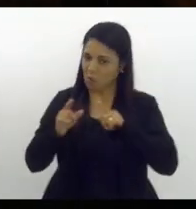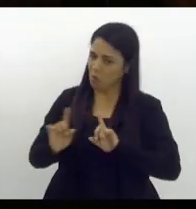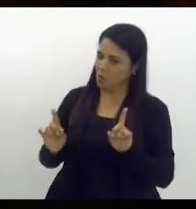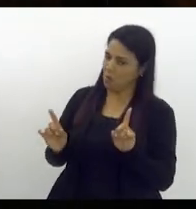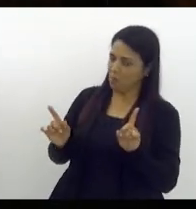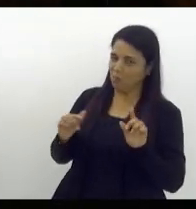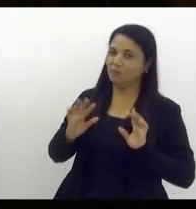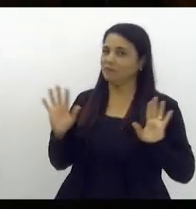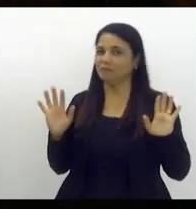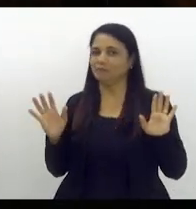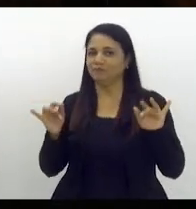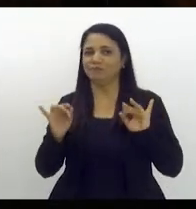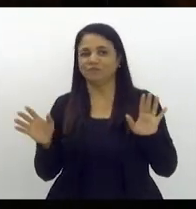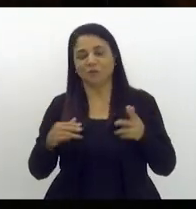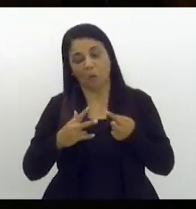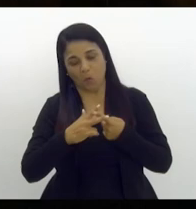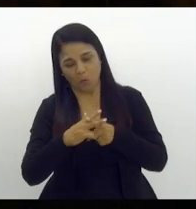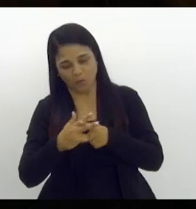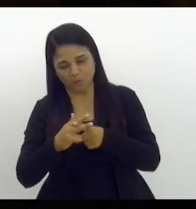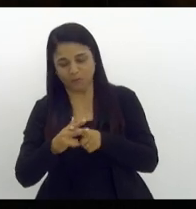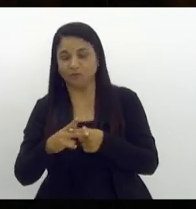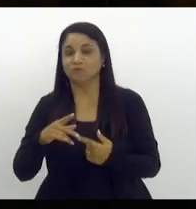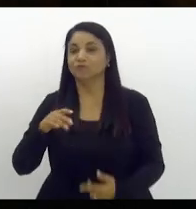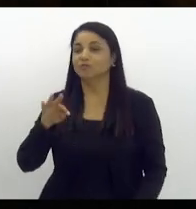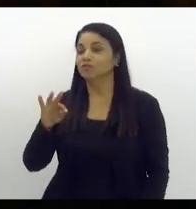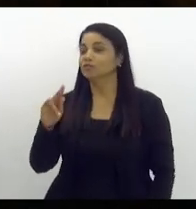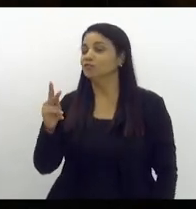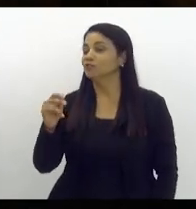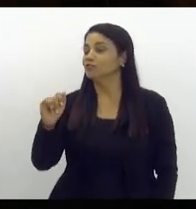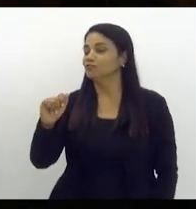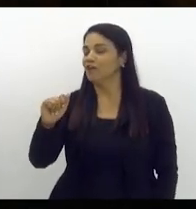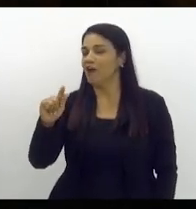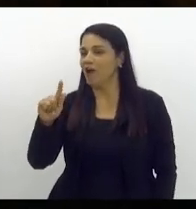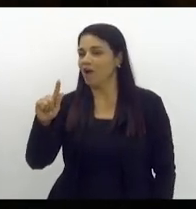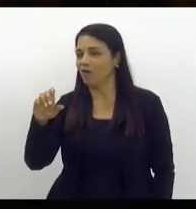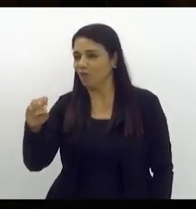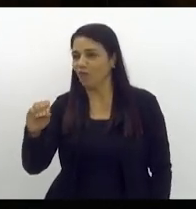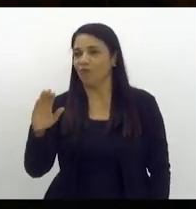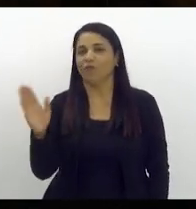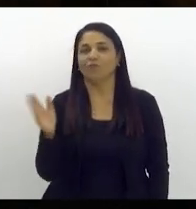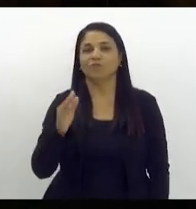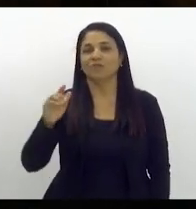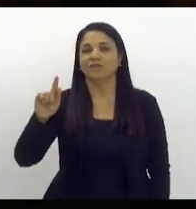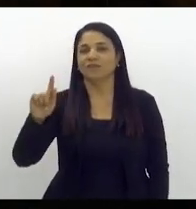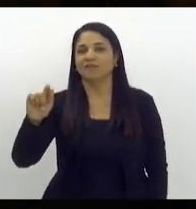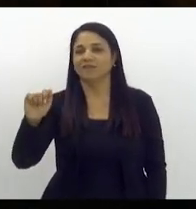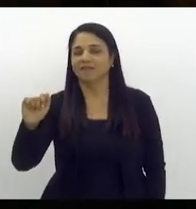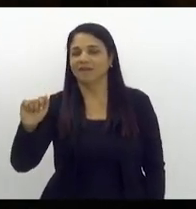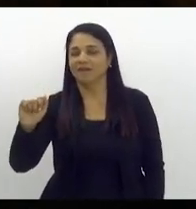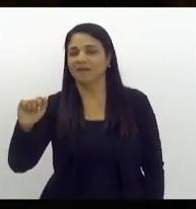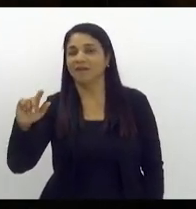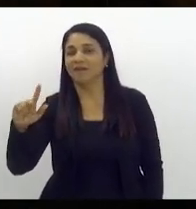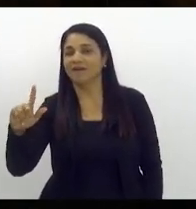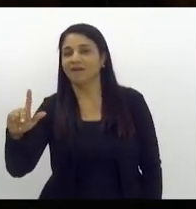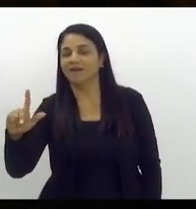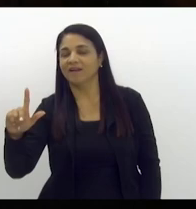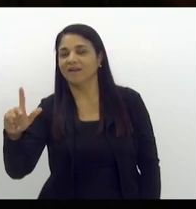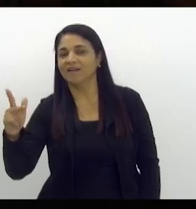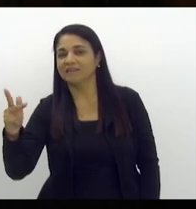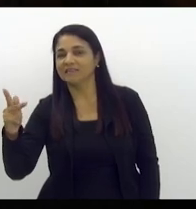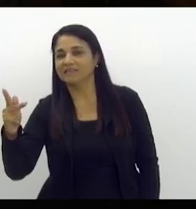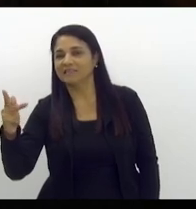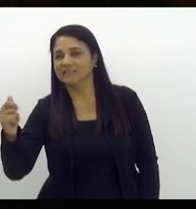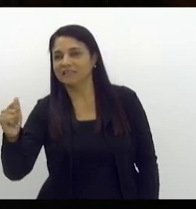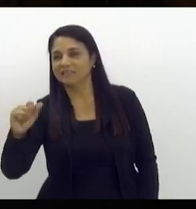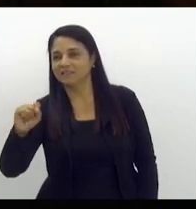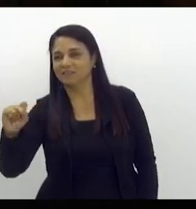não. Correção é não. Feita, senhor presidente. Thiago Gagliasso. Presidente, Vossa Excelência tem 10 minutos. Apesar da descontração aqui,